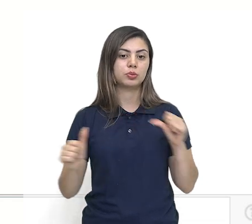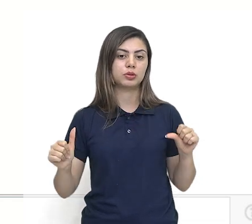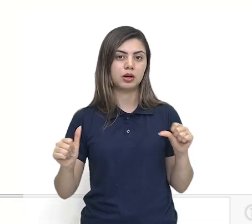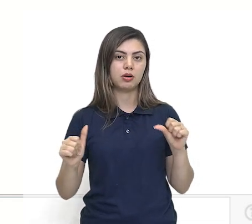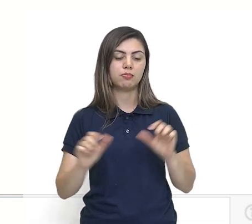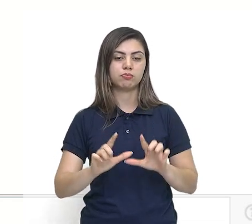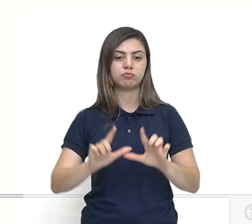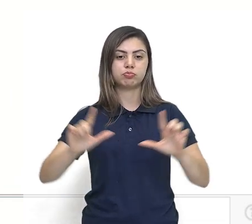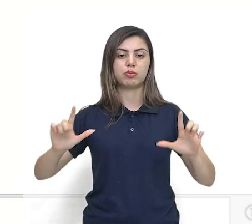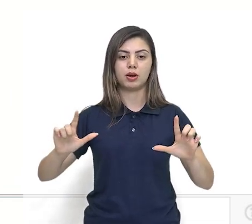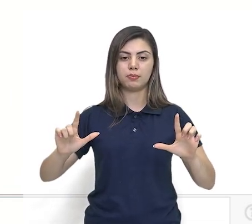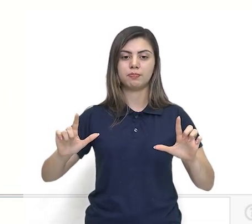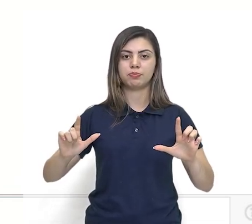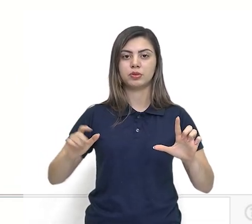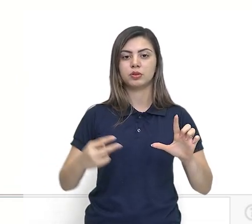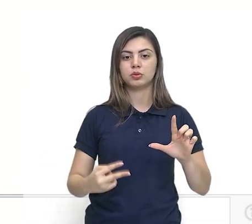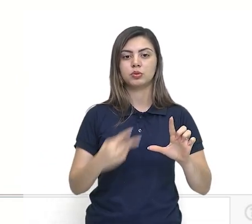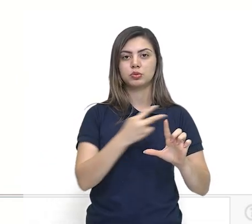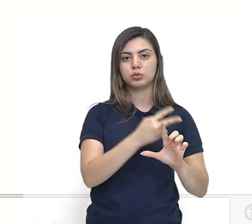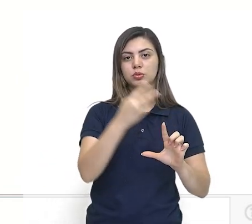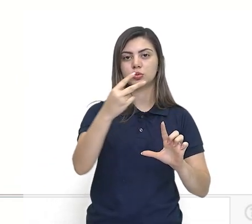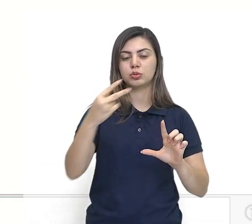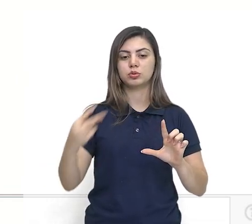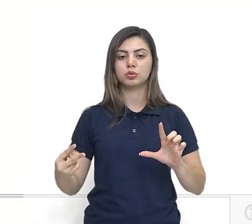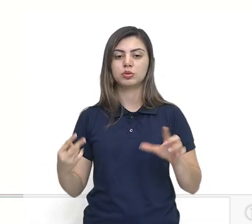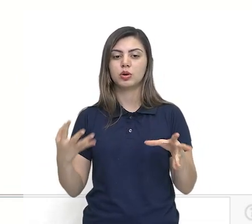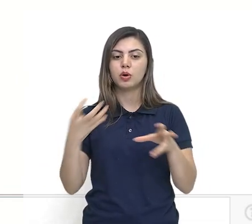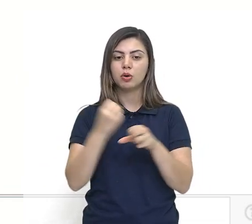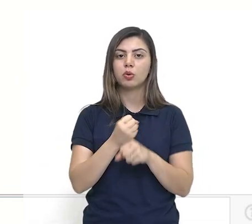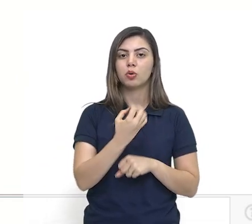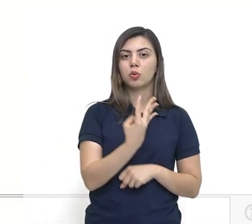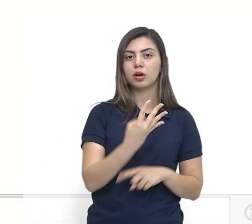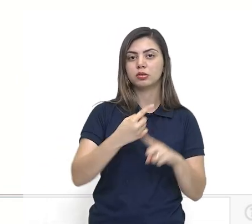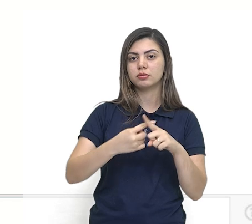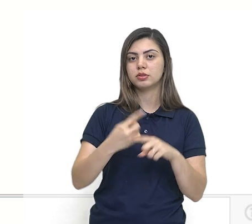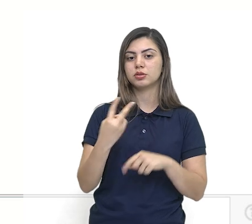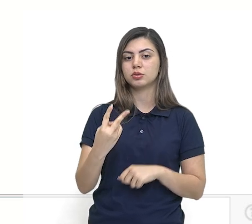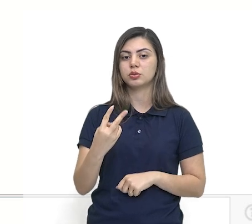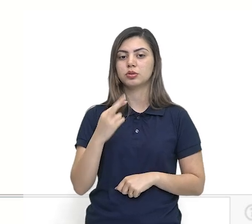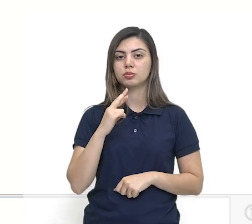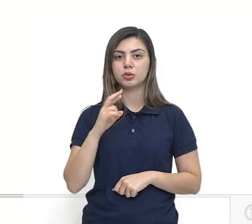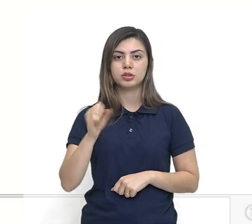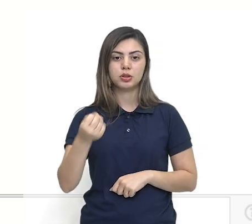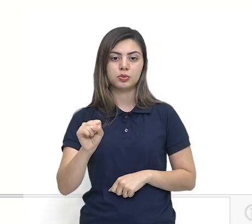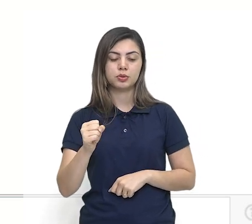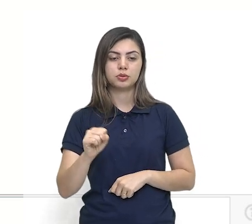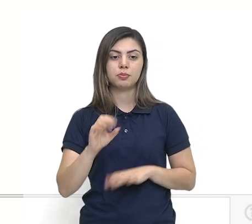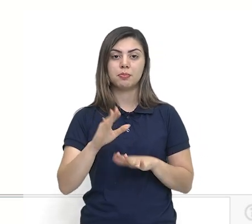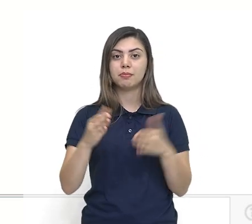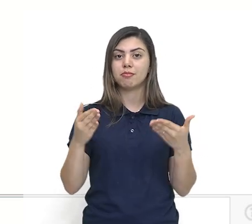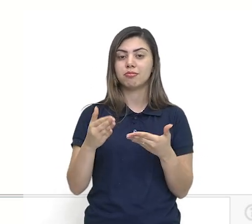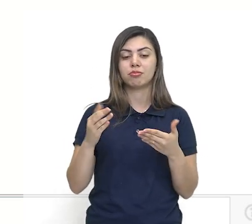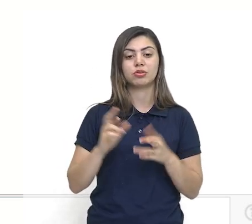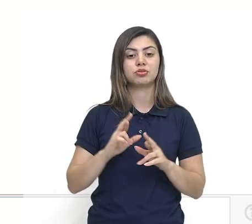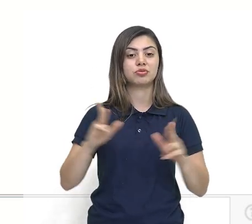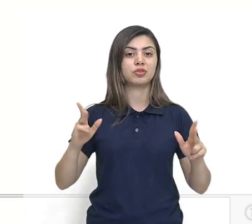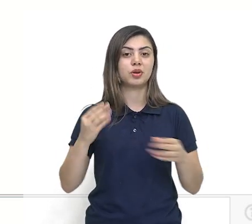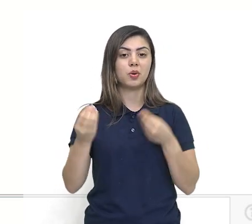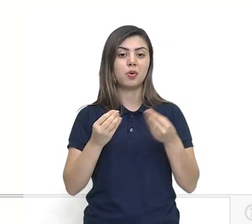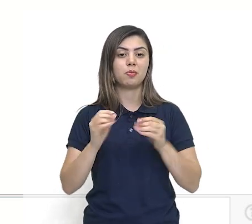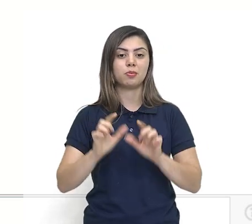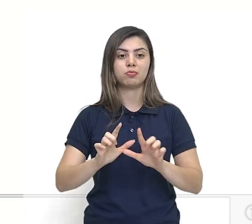quanto? 8. Por quê? 4 vezes 2, 8. O lado agora vai passar a ser